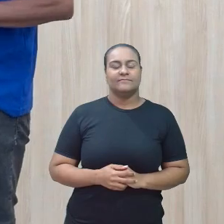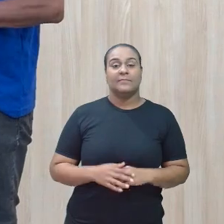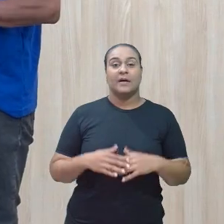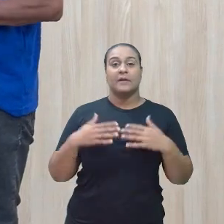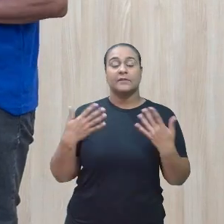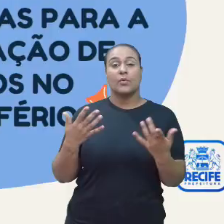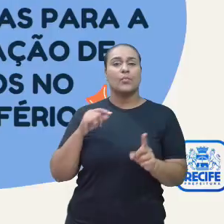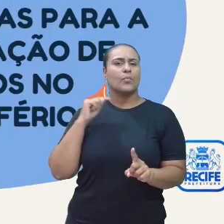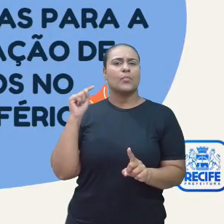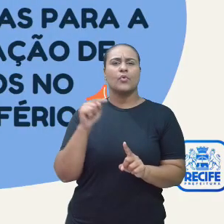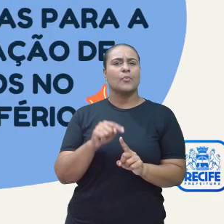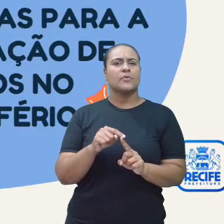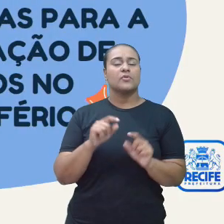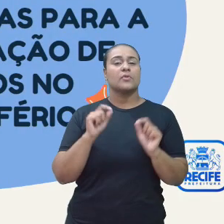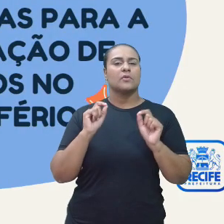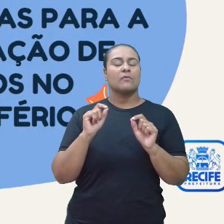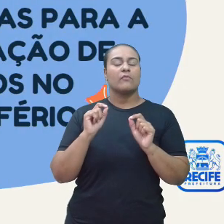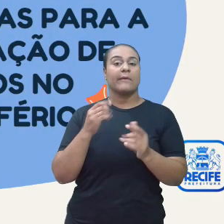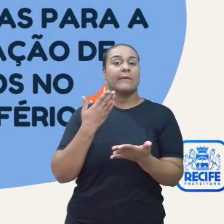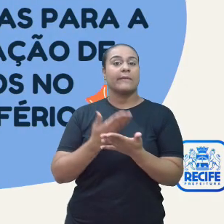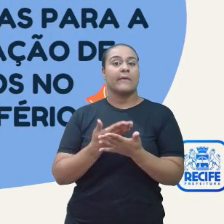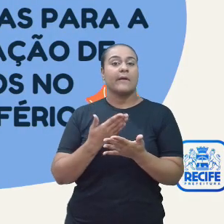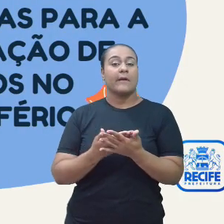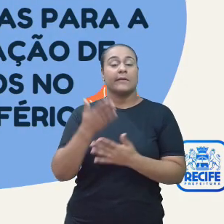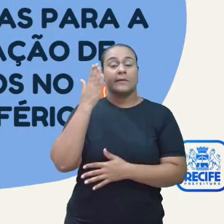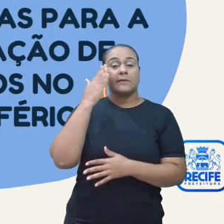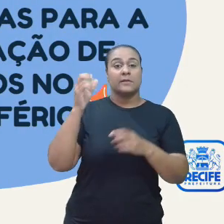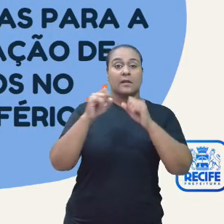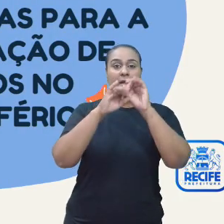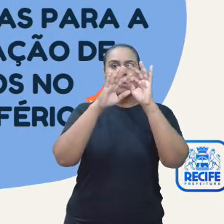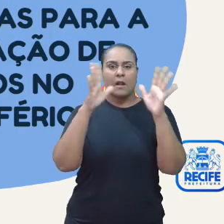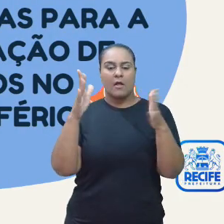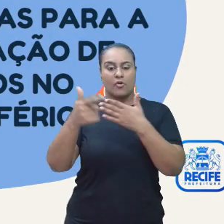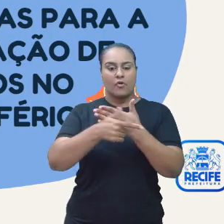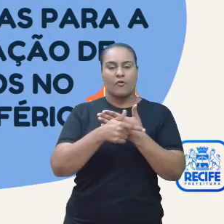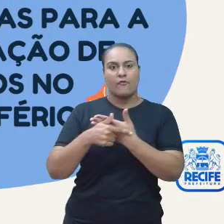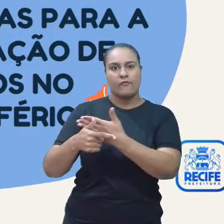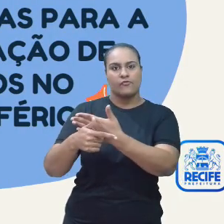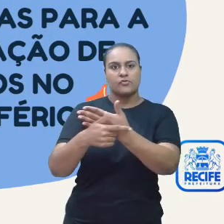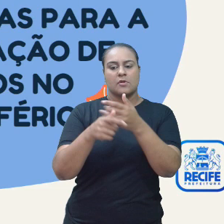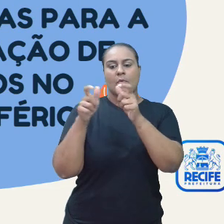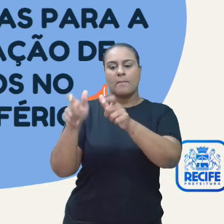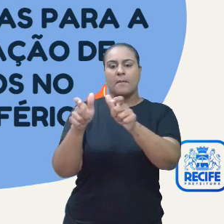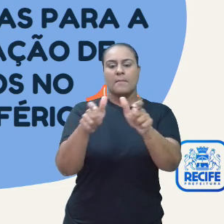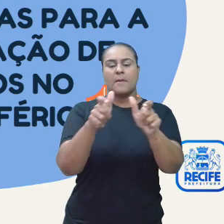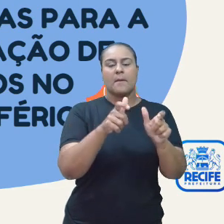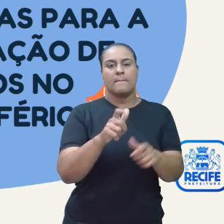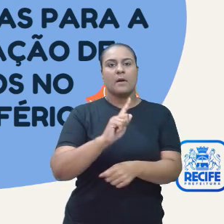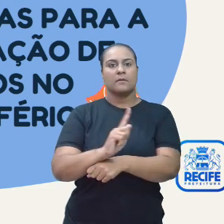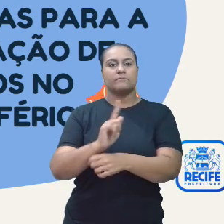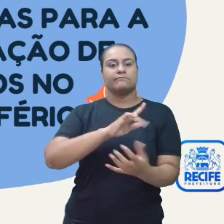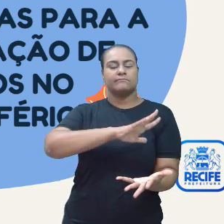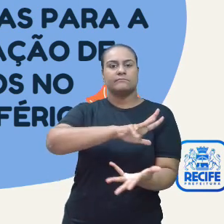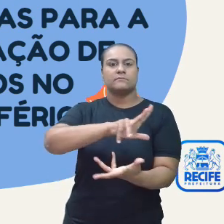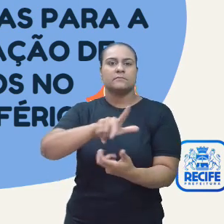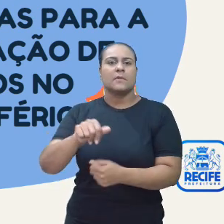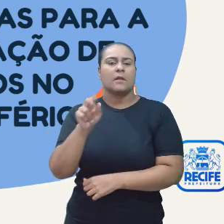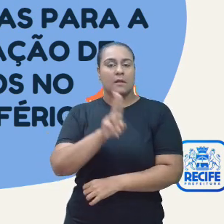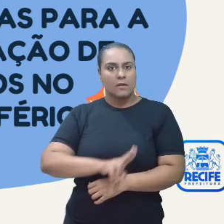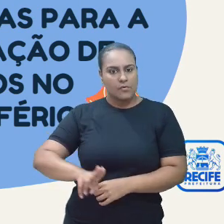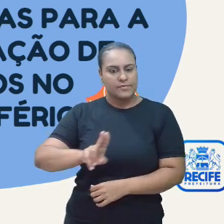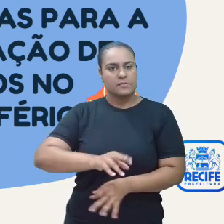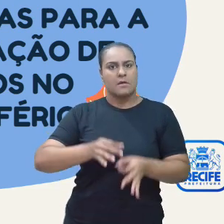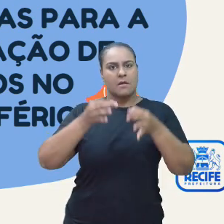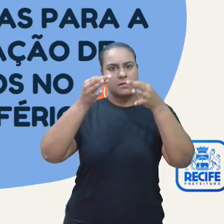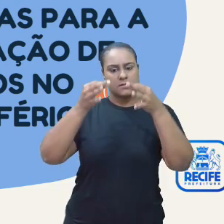Pronto. Nosso objetivo da aula de hoje é compreender as funções das coordenadas geográficas e utilizar corretamente as coordenadas